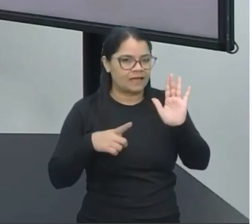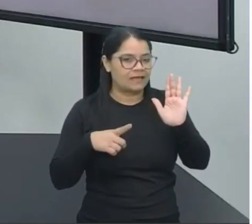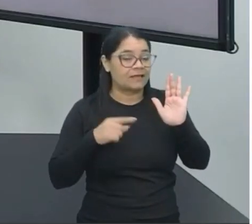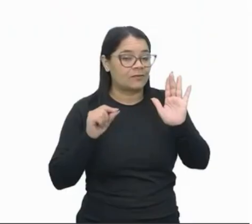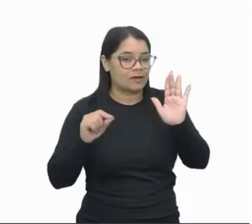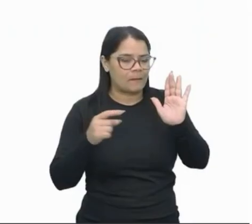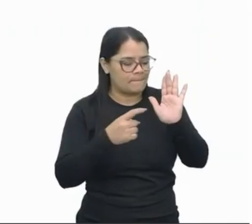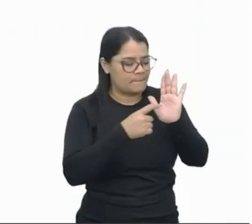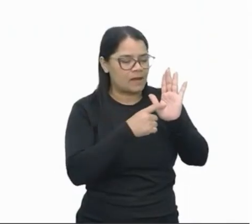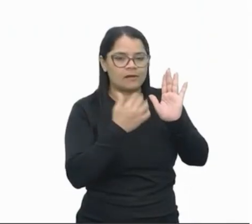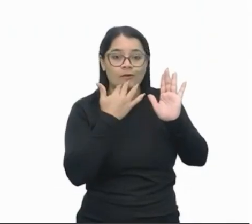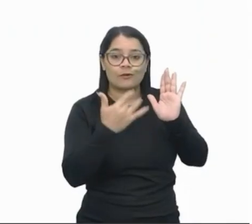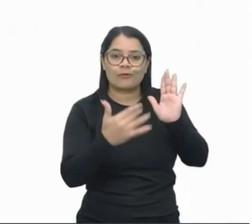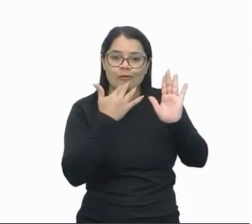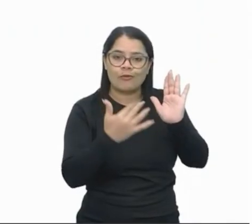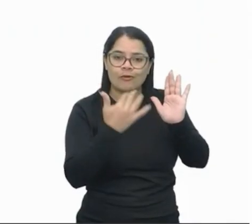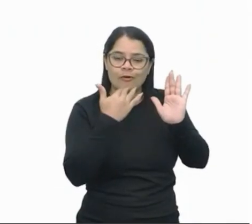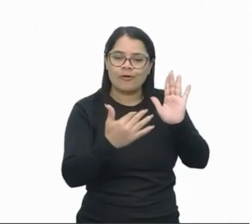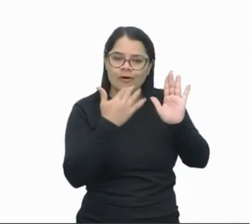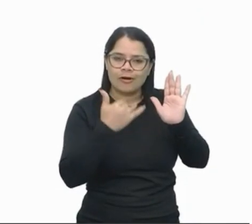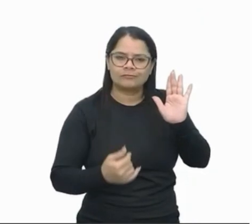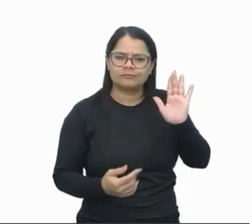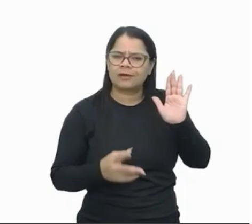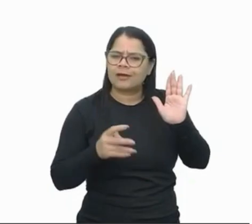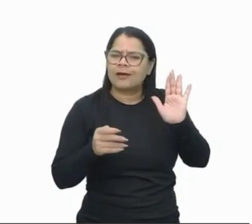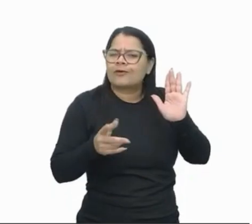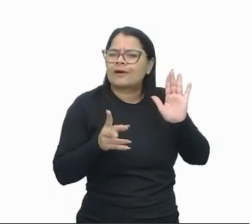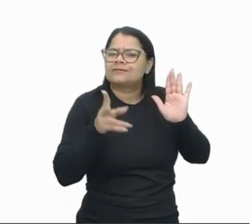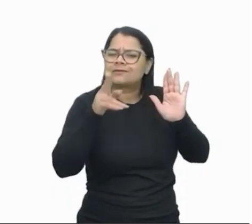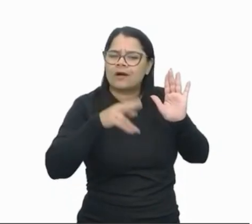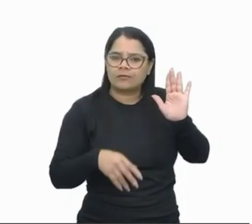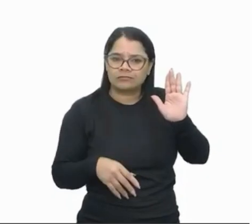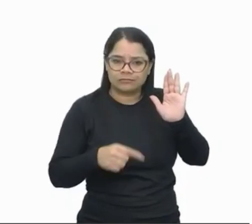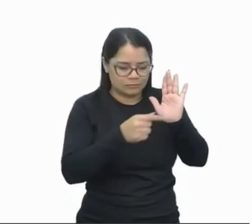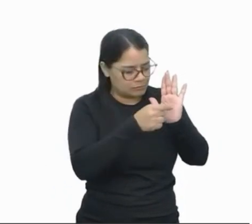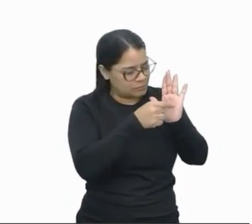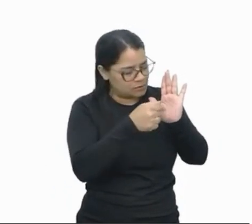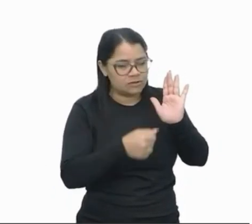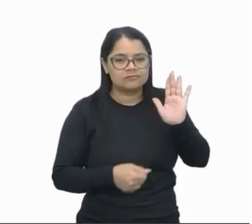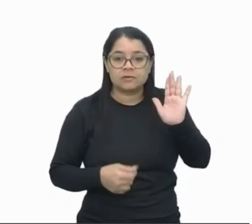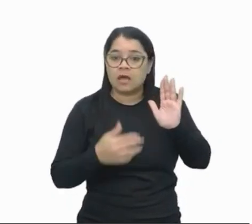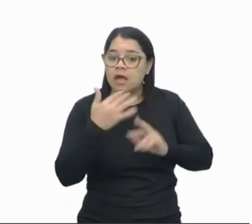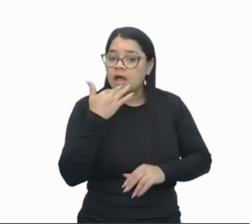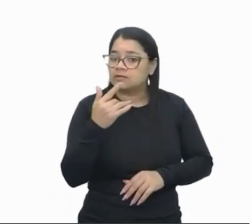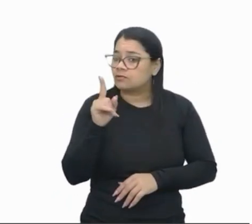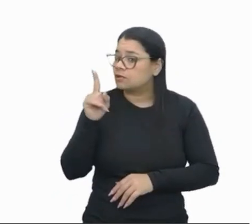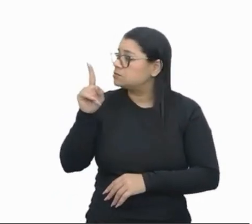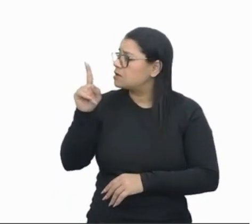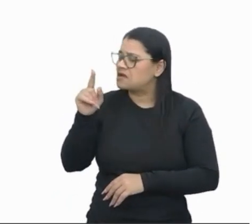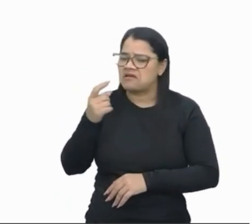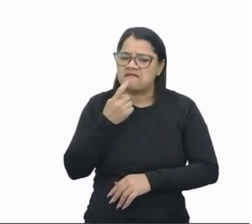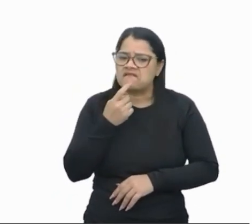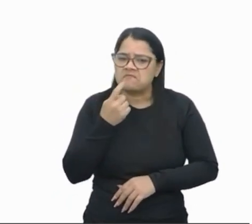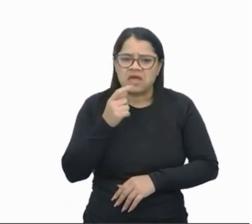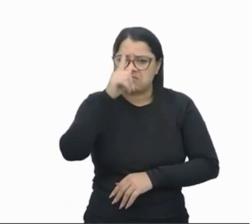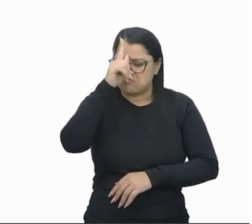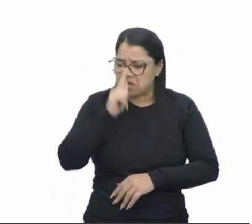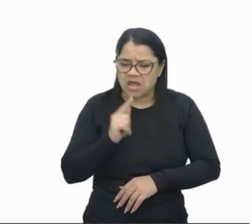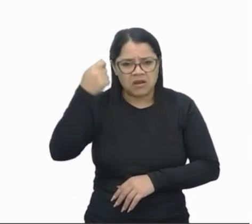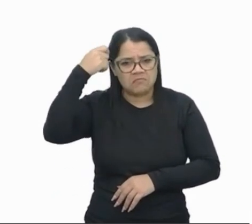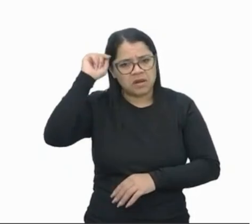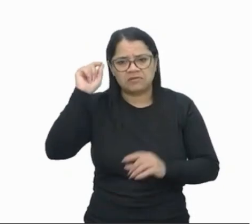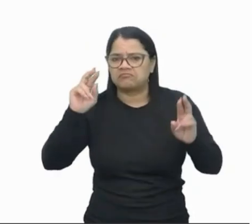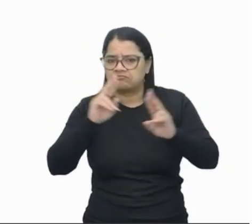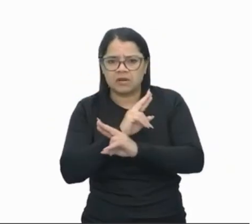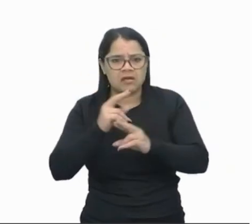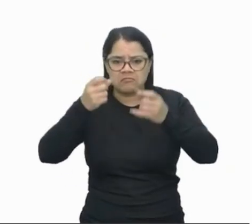uma pinagem com cor extremamente idêntica quase ao da shield. As cores aqui, ó, vermelho, amarelo, preto,